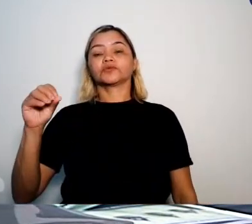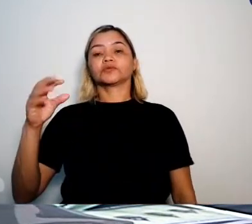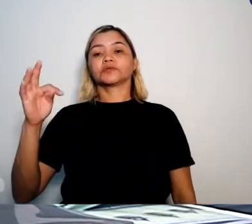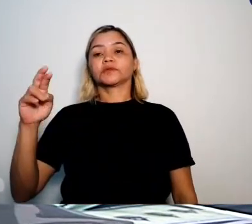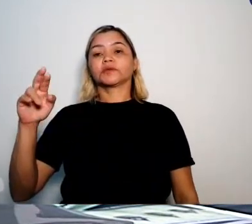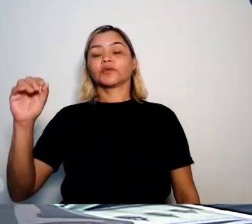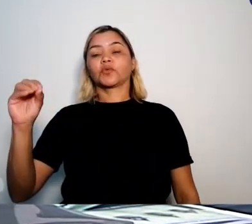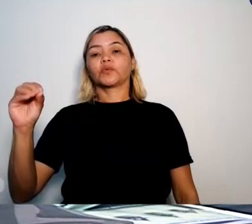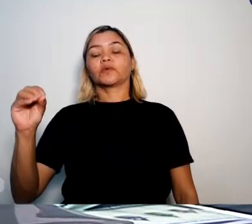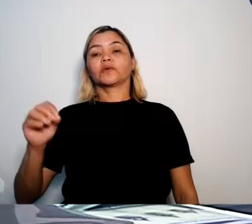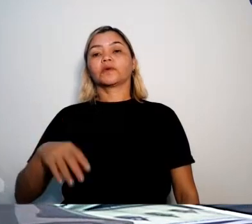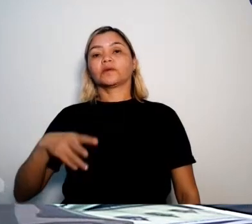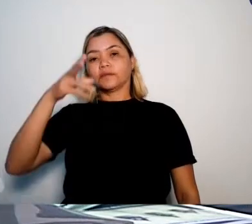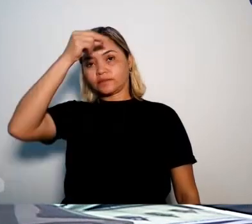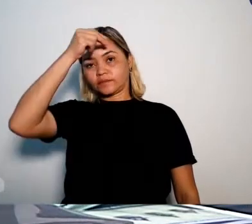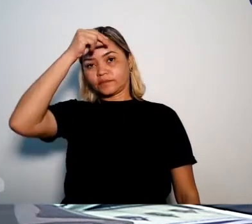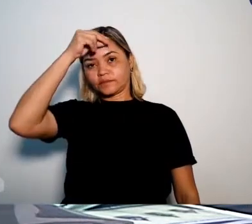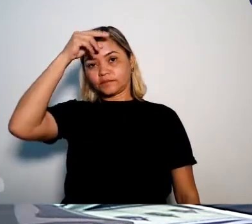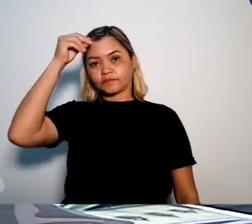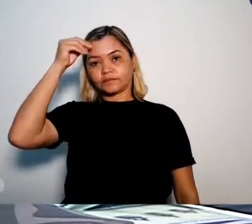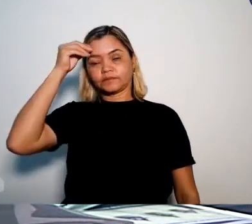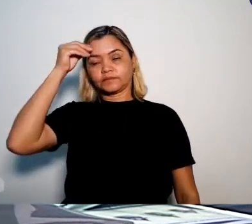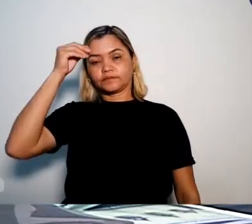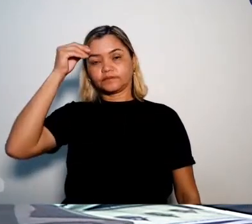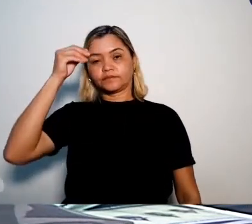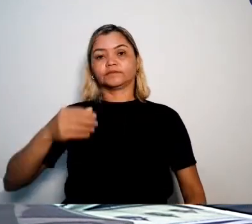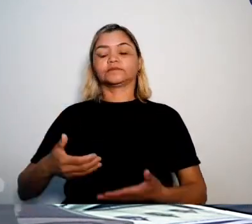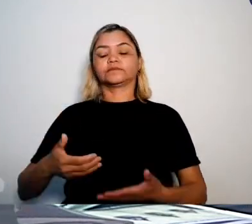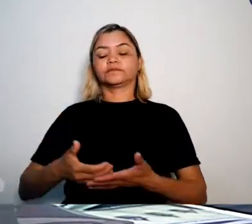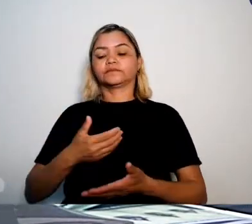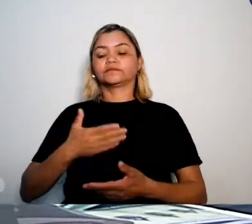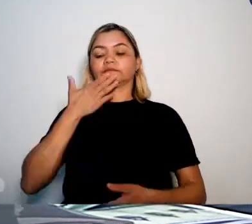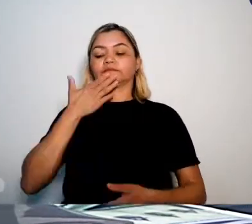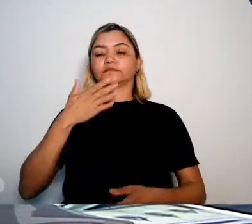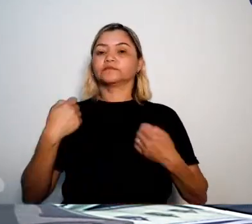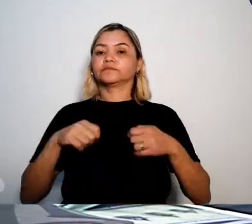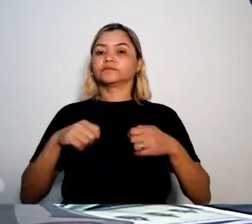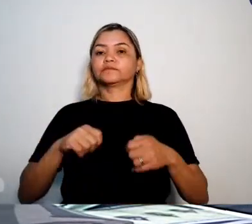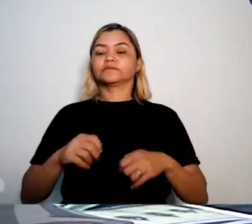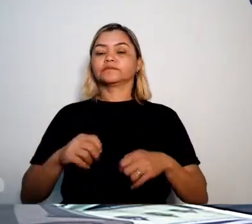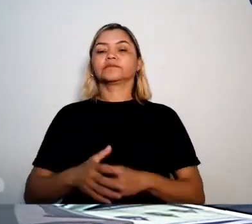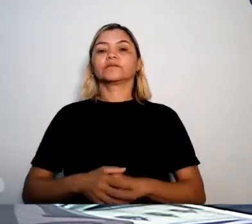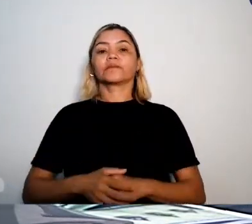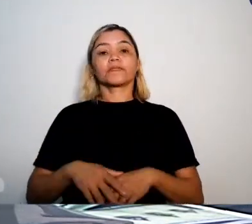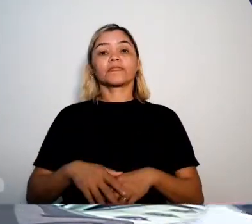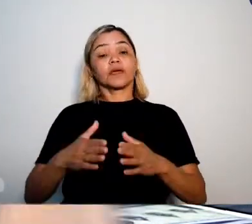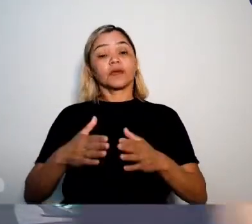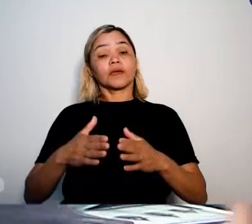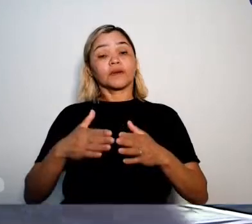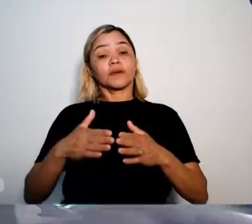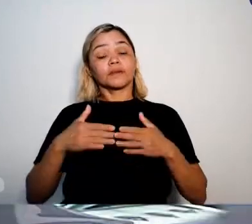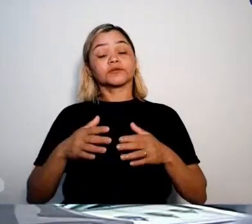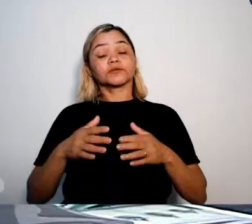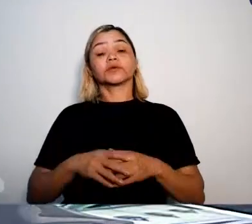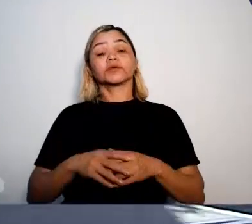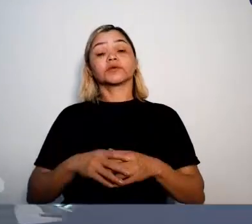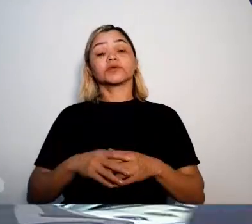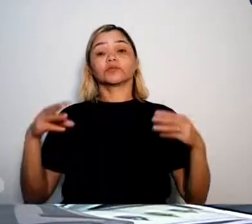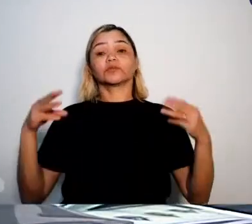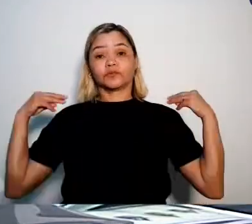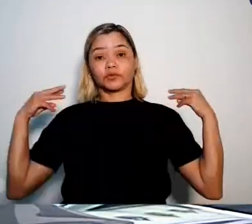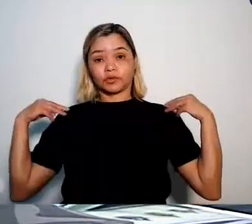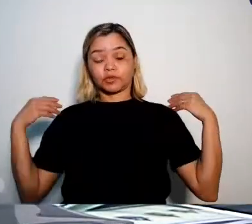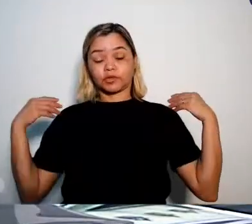municipal, solicitando adotar medidas para permitir que os motoristas que trabalham no